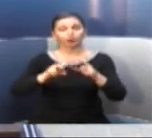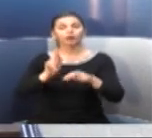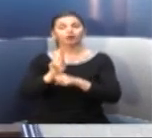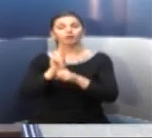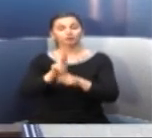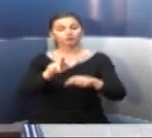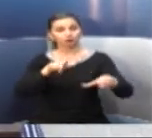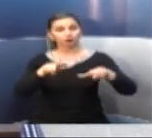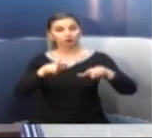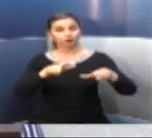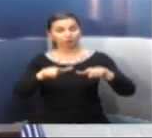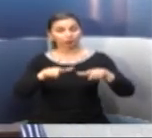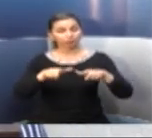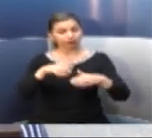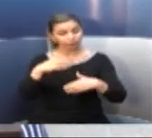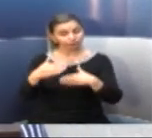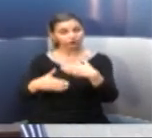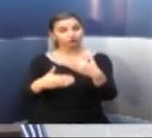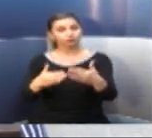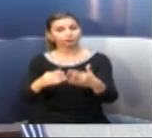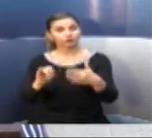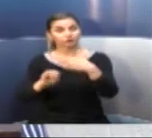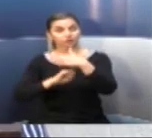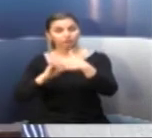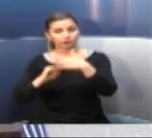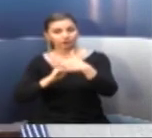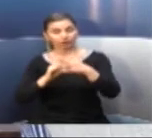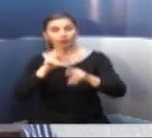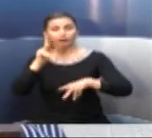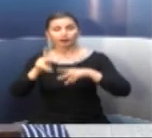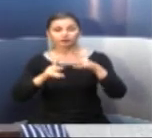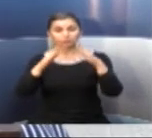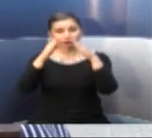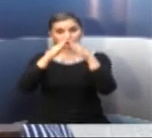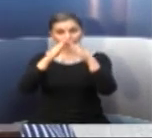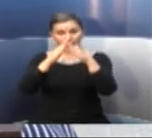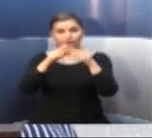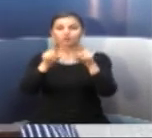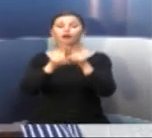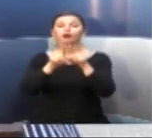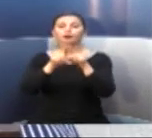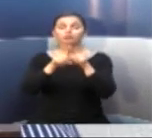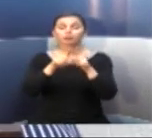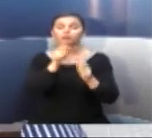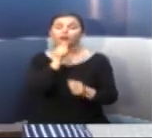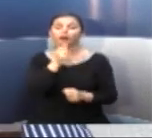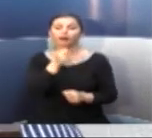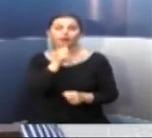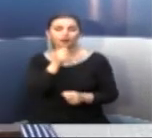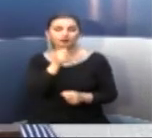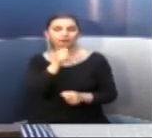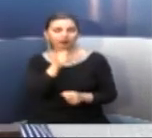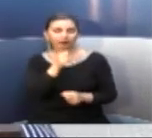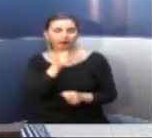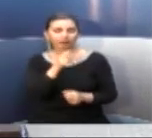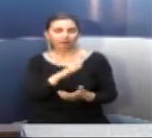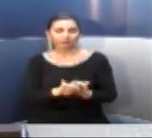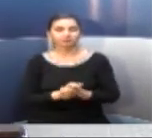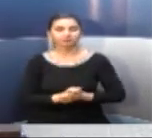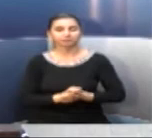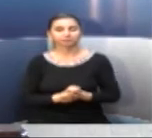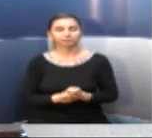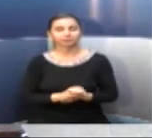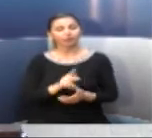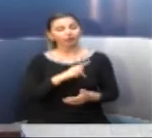instituição. Quero cumprimentar as pessoas que estão em casa e a imprensa, mais uma vez, da cobertura a essa sessão legislativa. Senhor